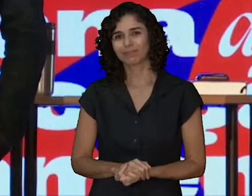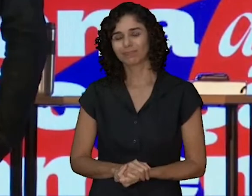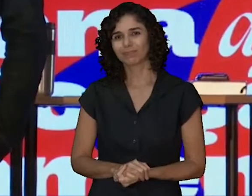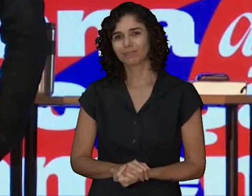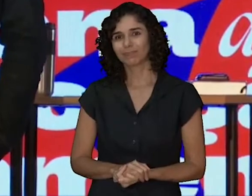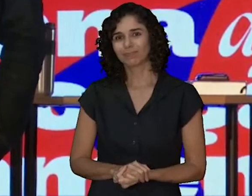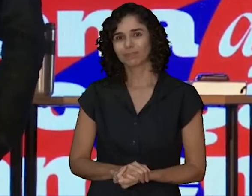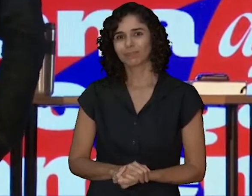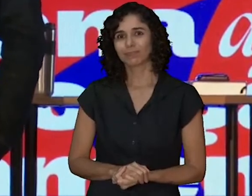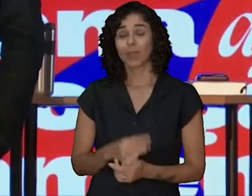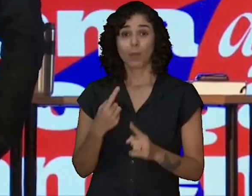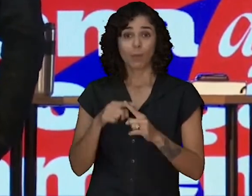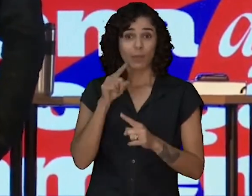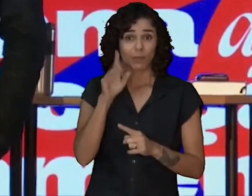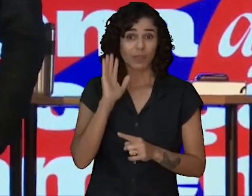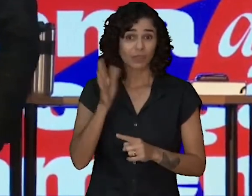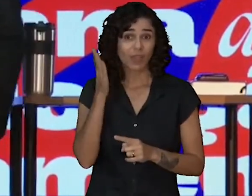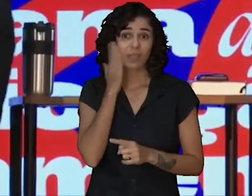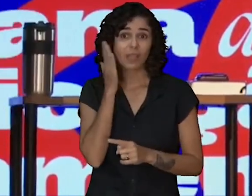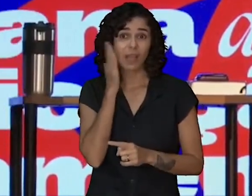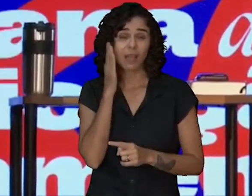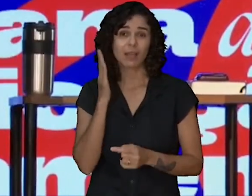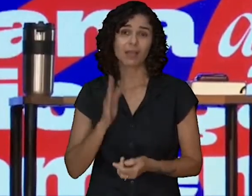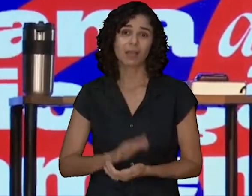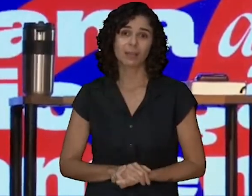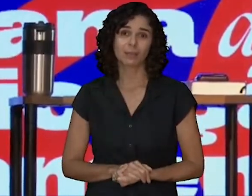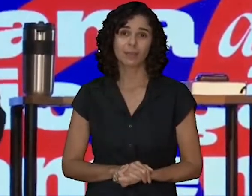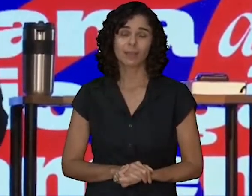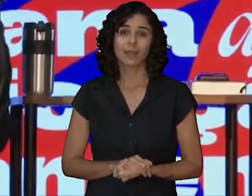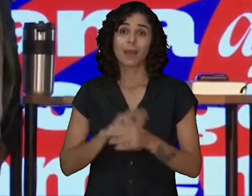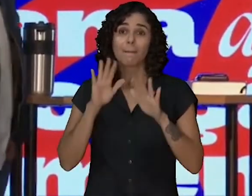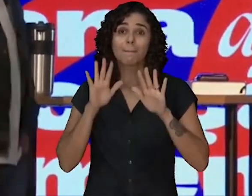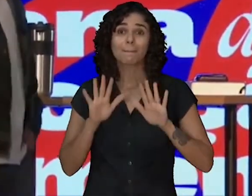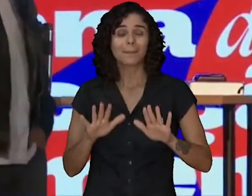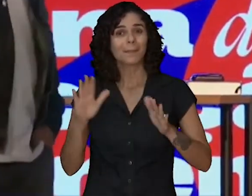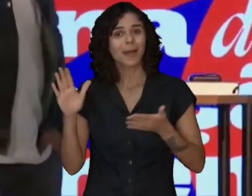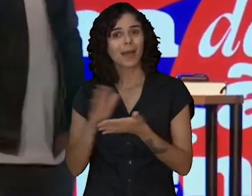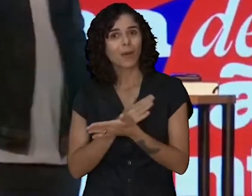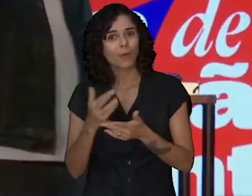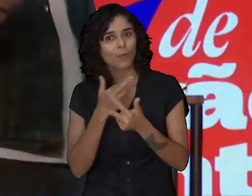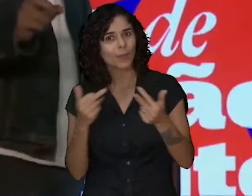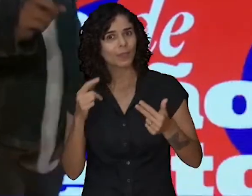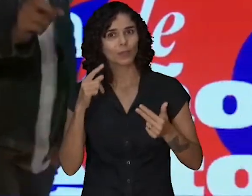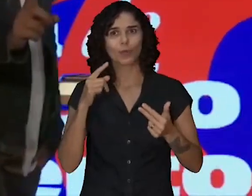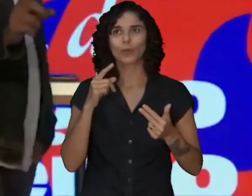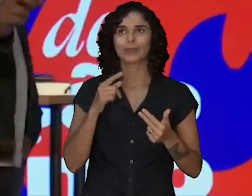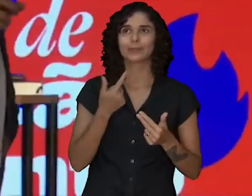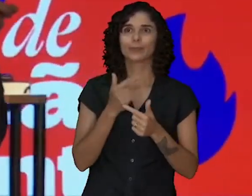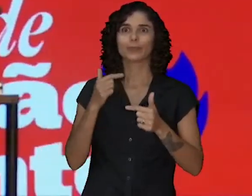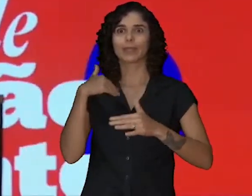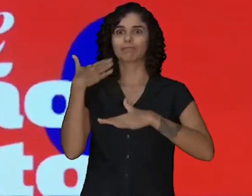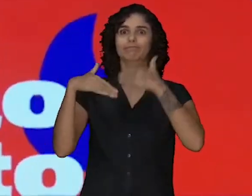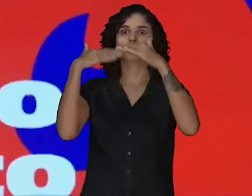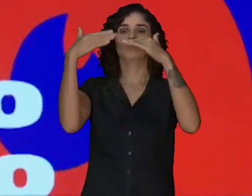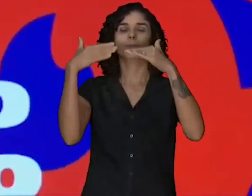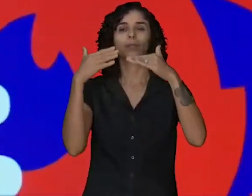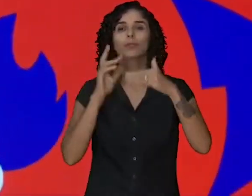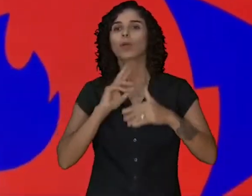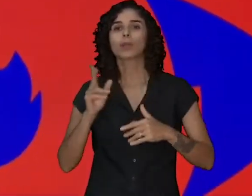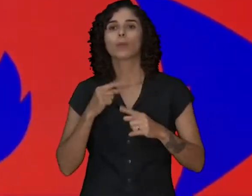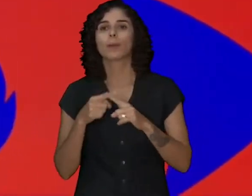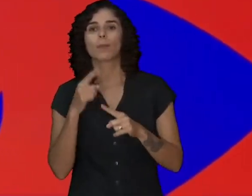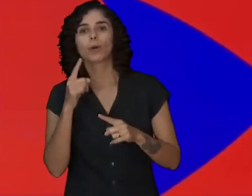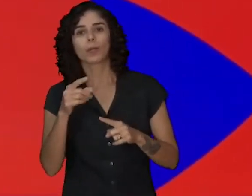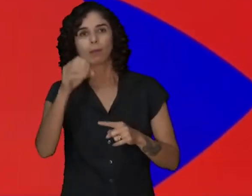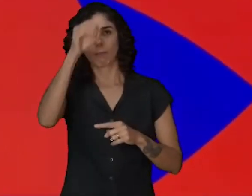Porque você já sabe. Mas algumas coisas não estão evoluindo, não é porque você não sabe. Não é porque eu estou